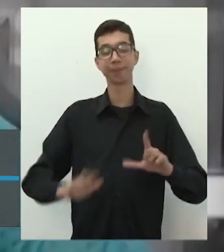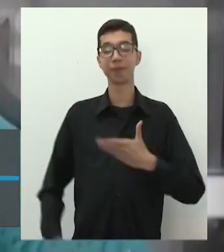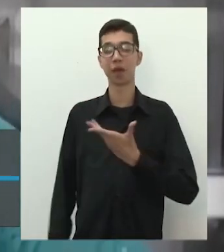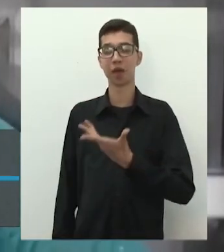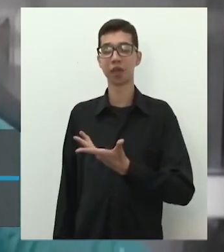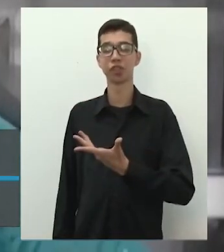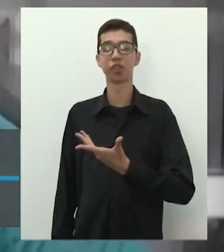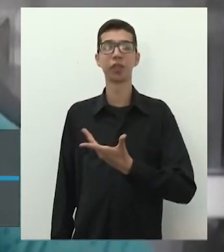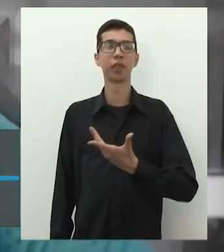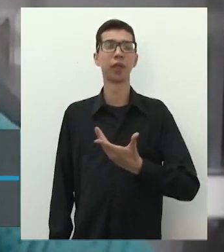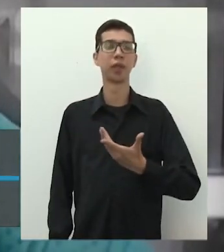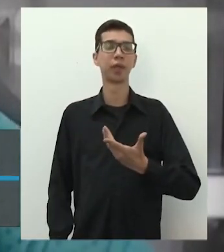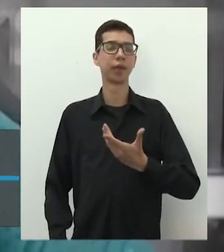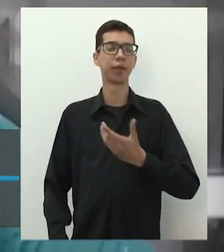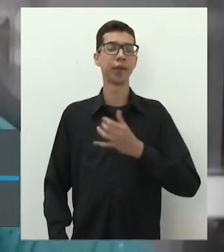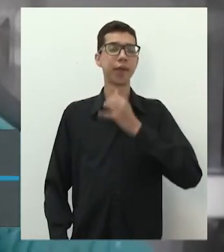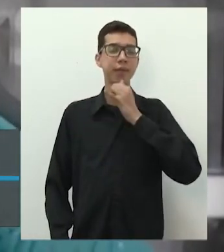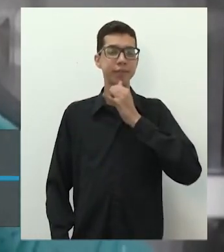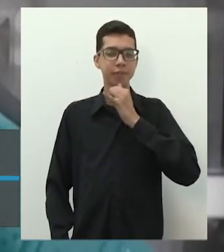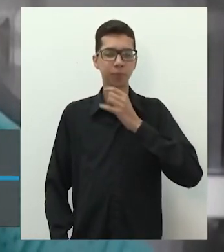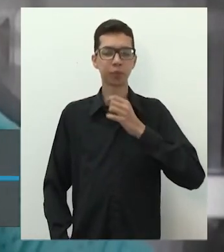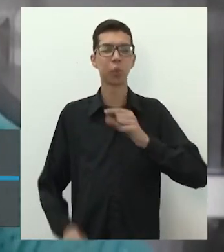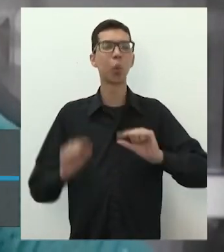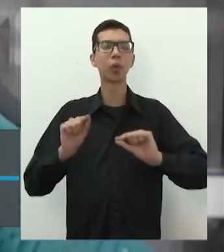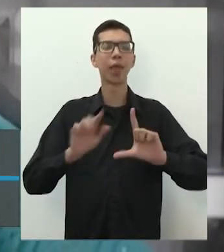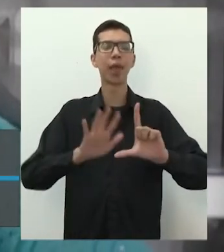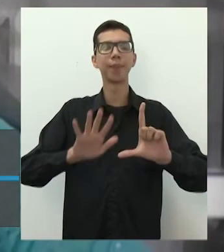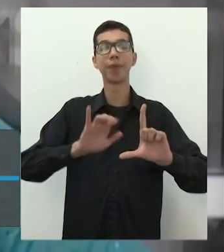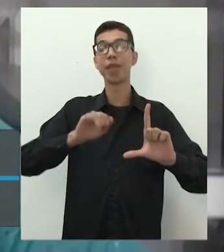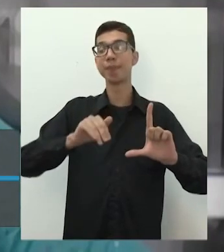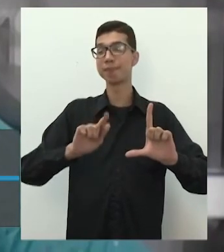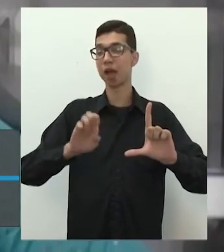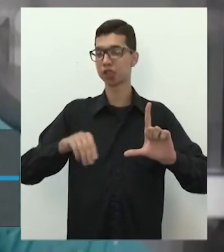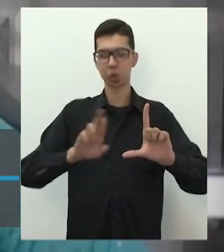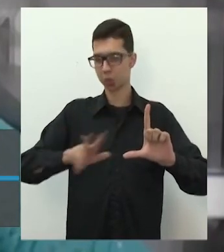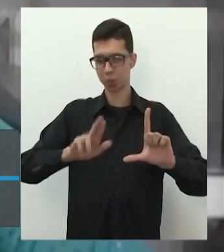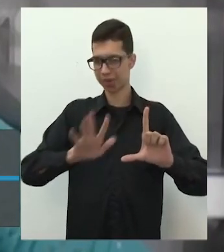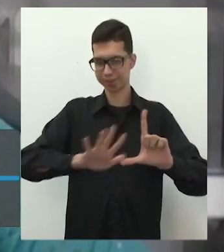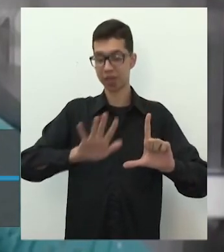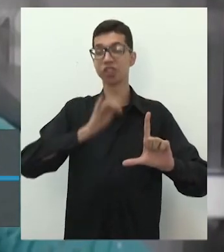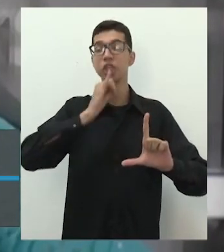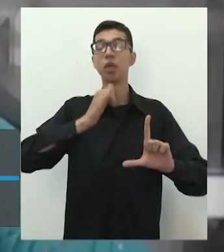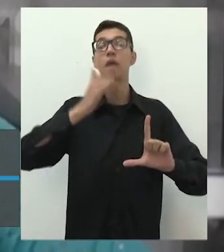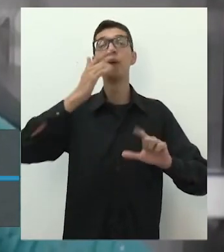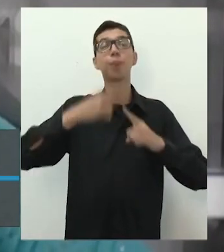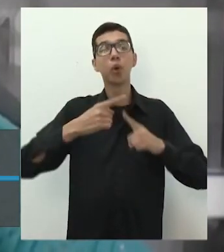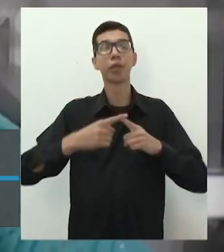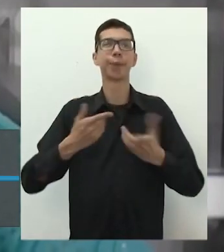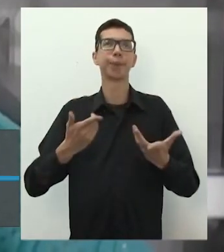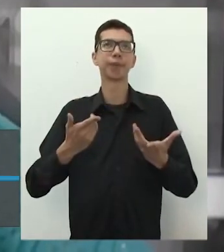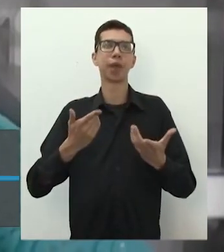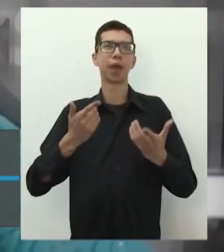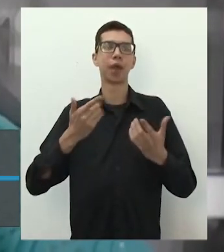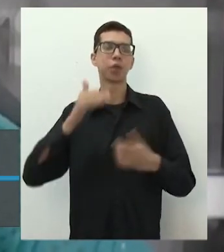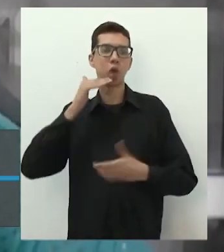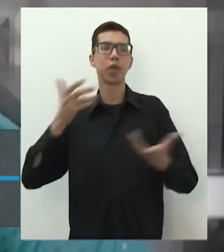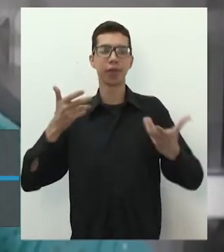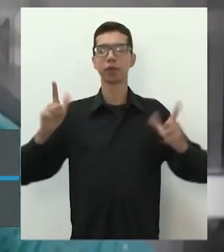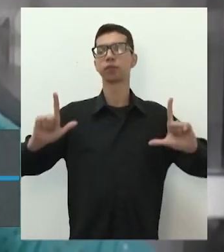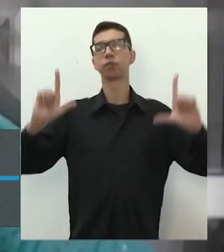consigo ver o vídeo? Sim, com certeza, tá? Vocês vão entrar lá no canal oficial do Centro de Mídia, lá no YouTube, canal